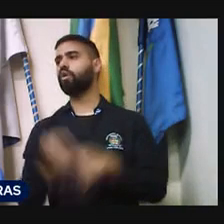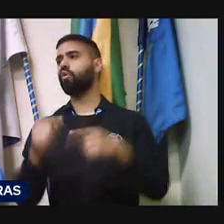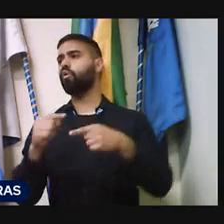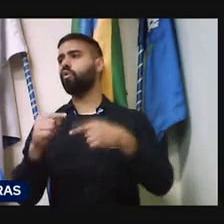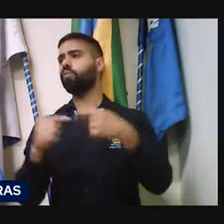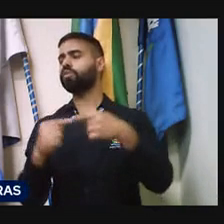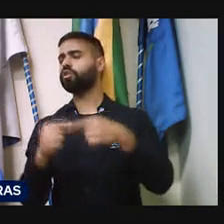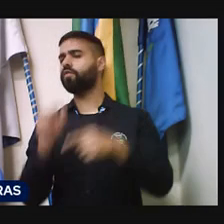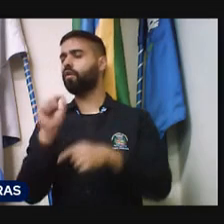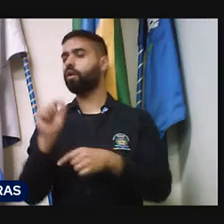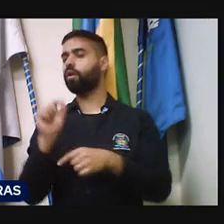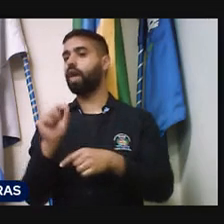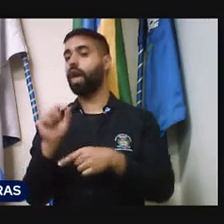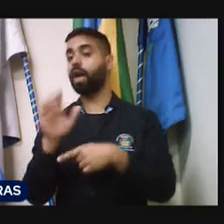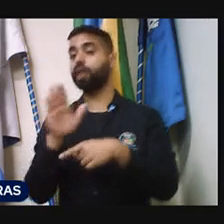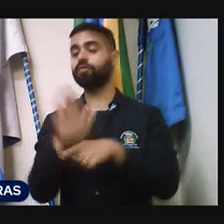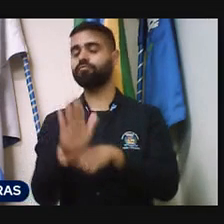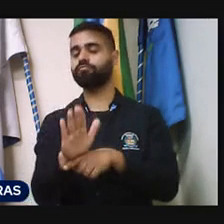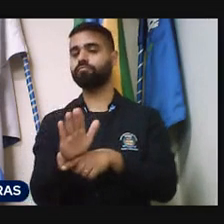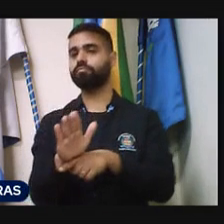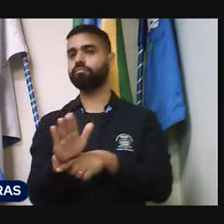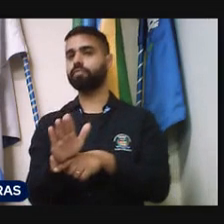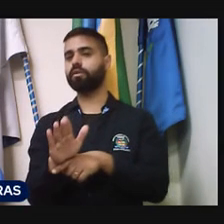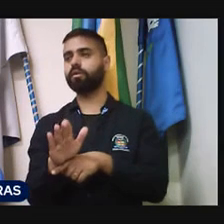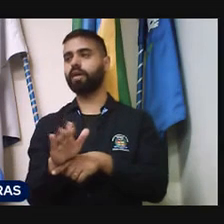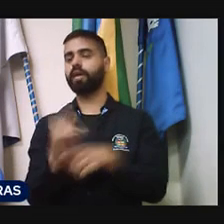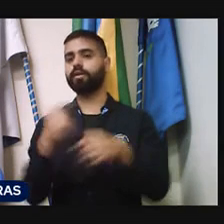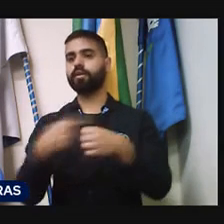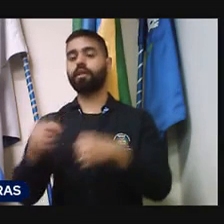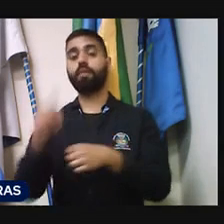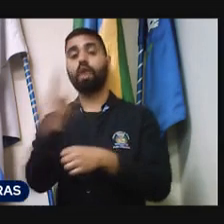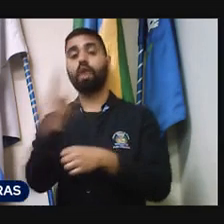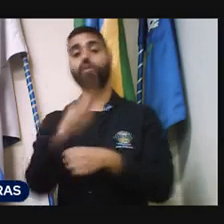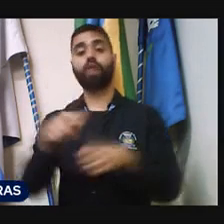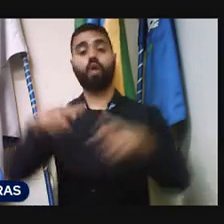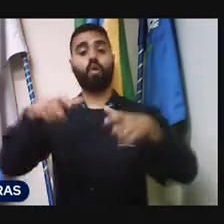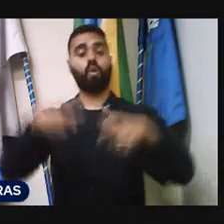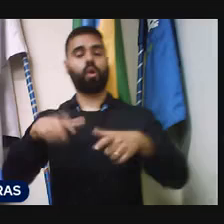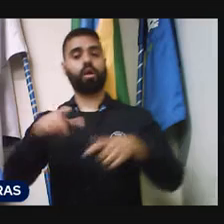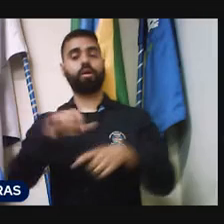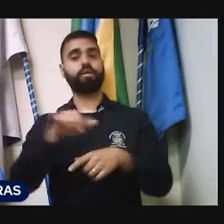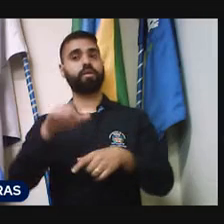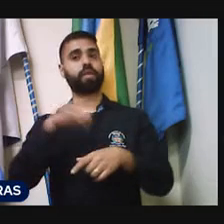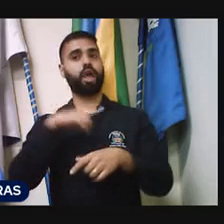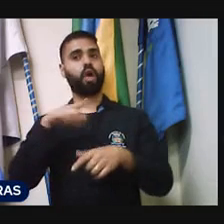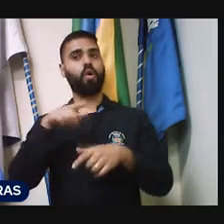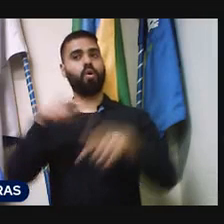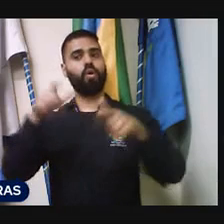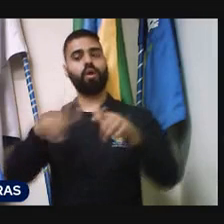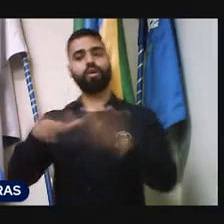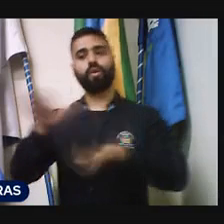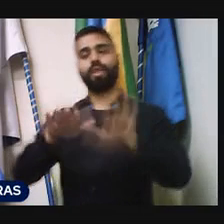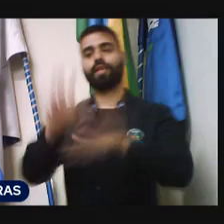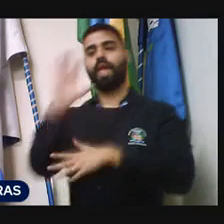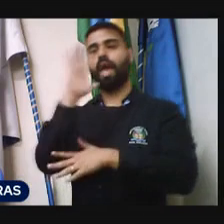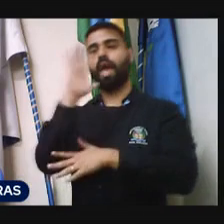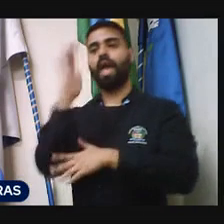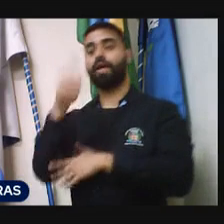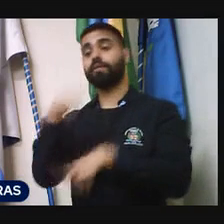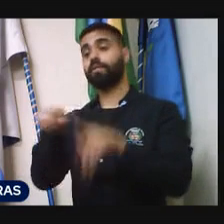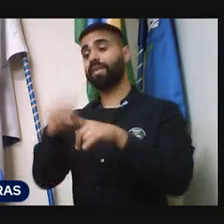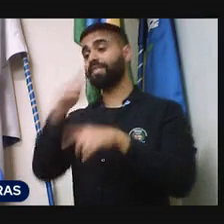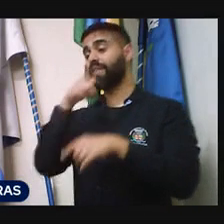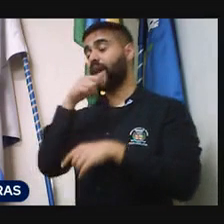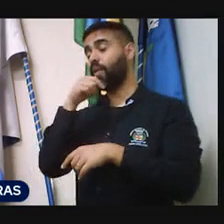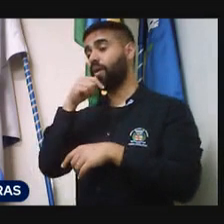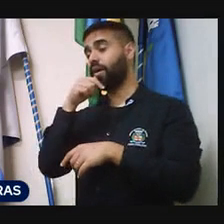ressarcir os municípios pela restrição ao uso de seu território no caso de unidade de conservação da natureza e Mananciais de